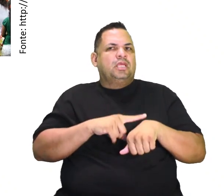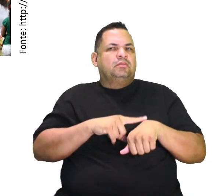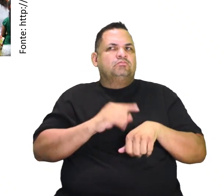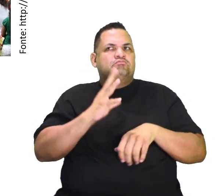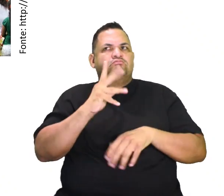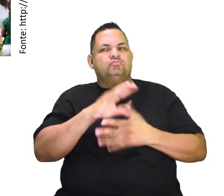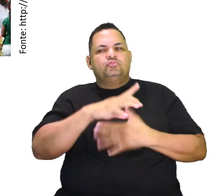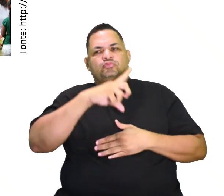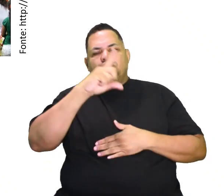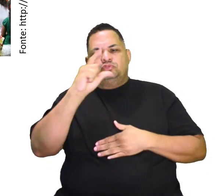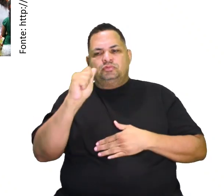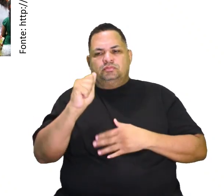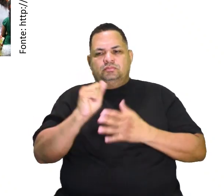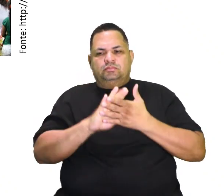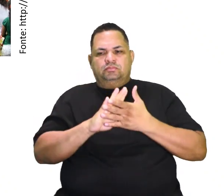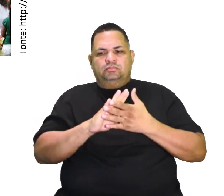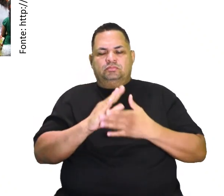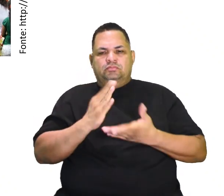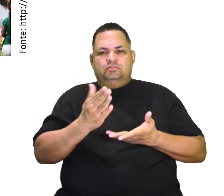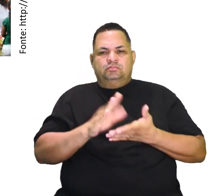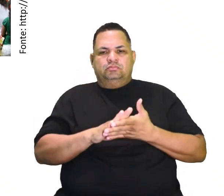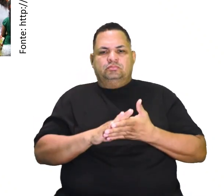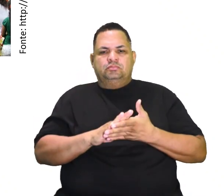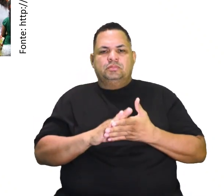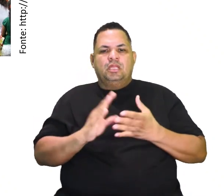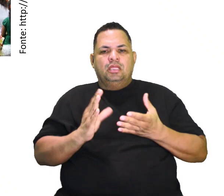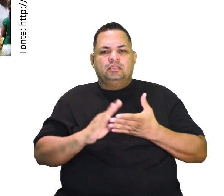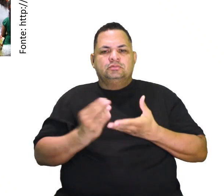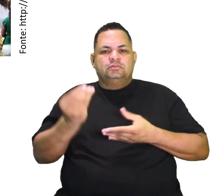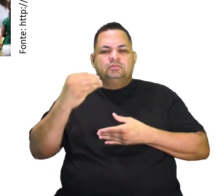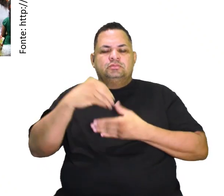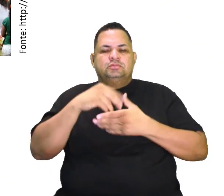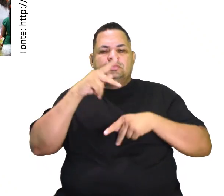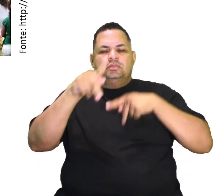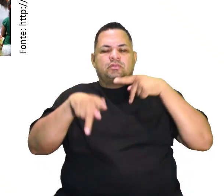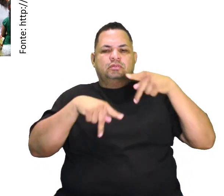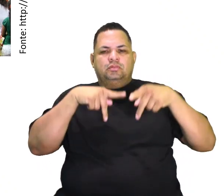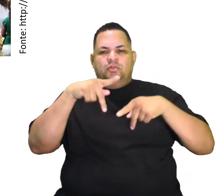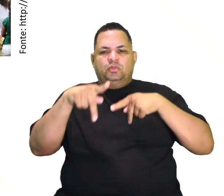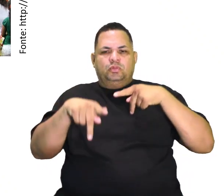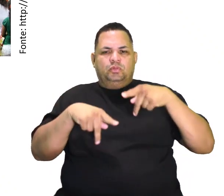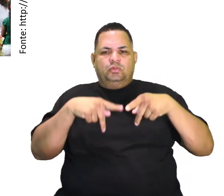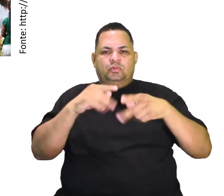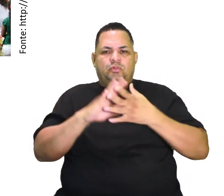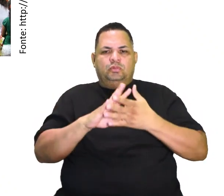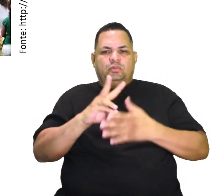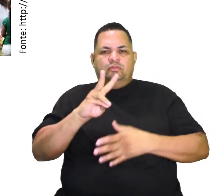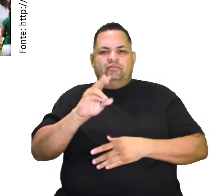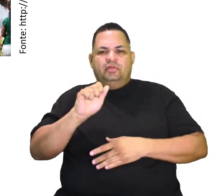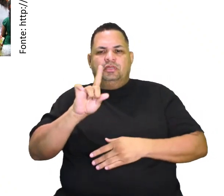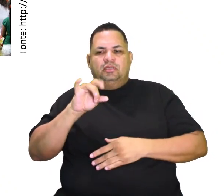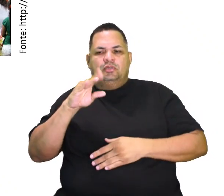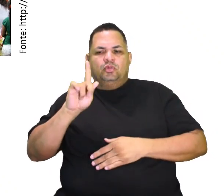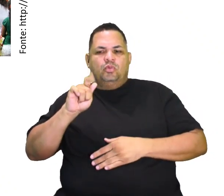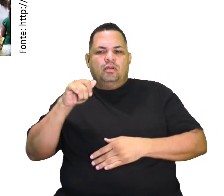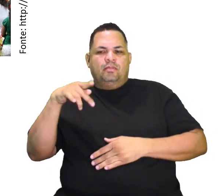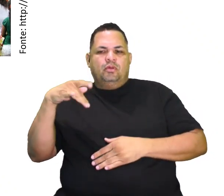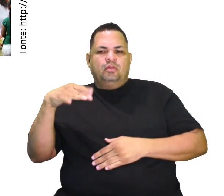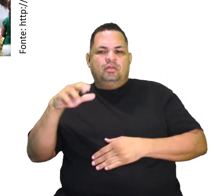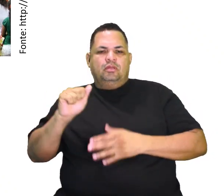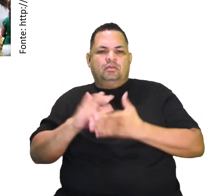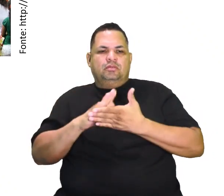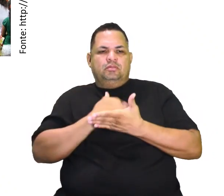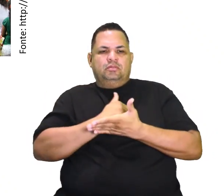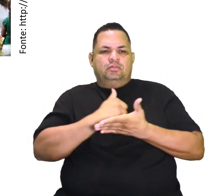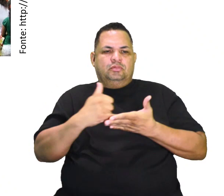festejos. Então, é algo que está muito enraizado aí nas populações aí do Vale do Guaporé. Foi introduzido,